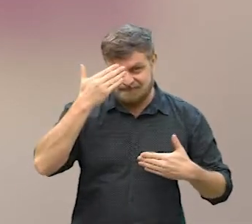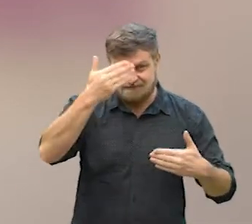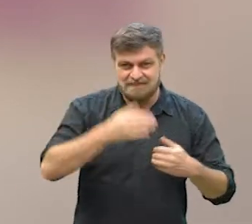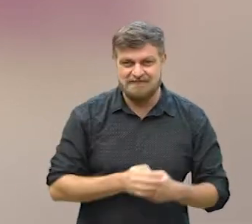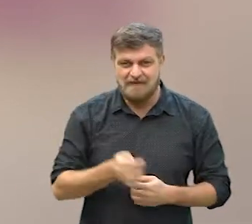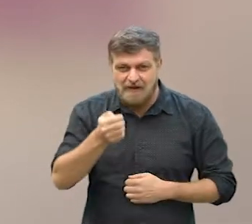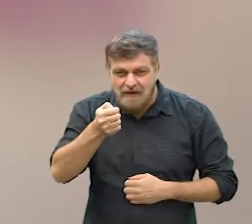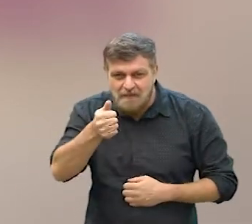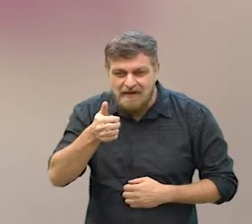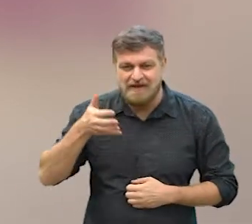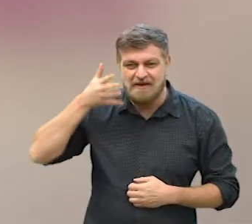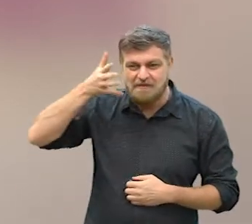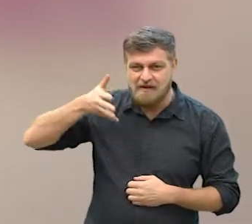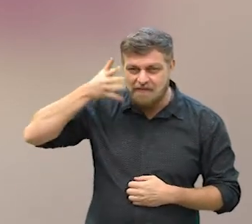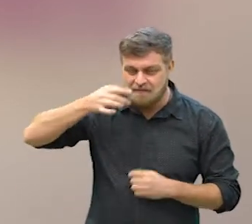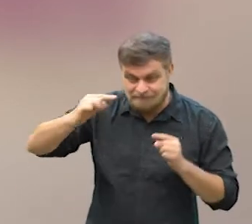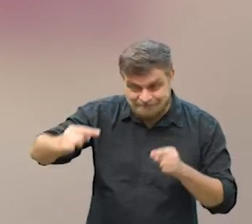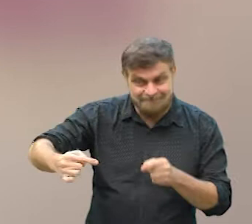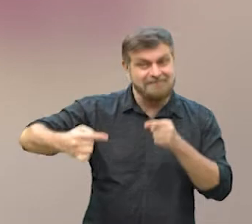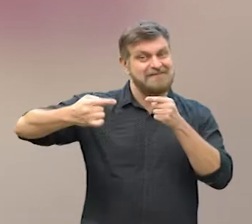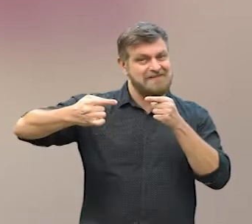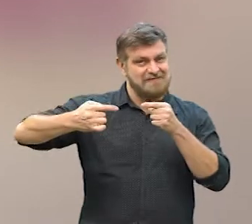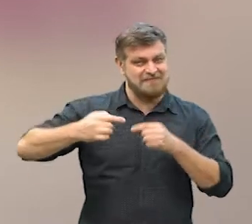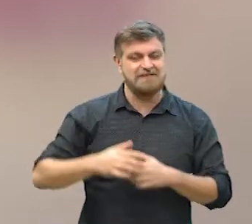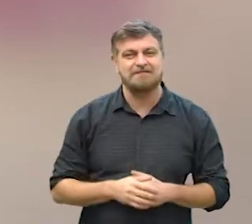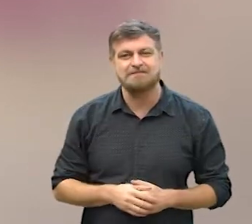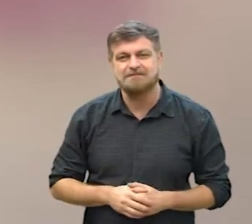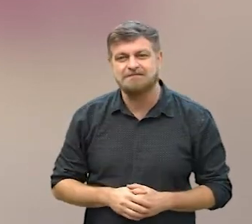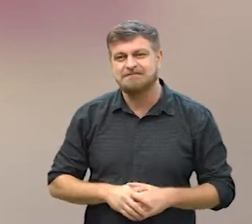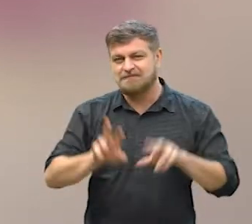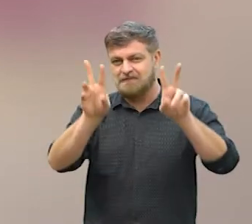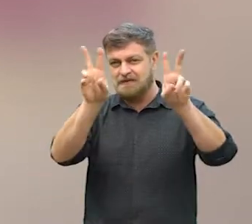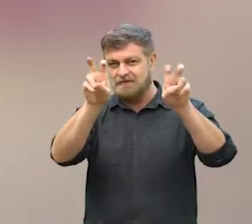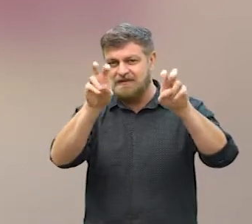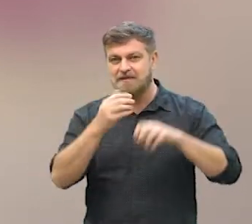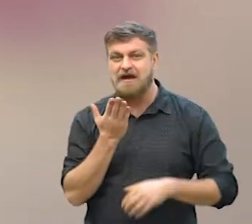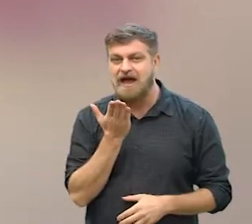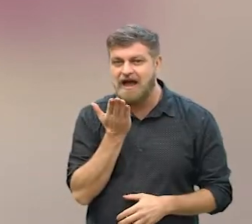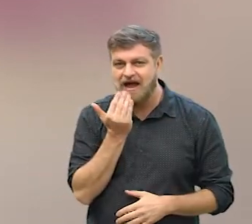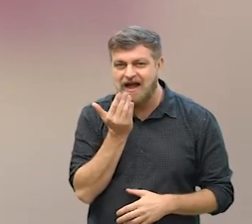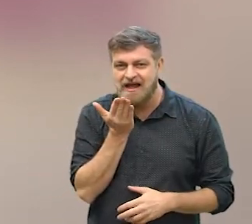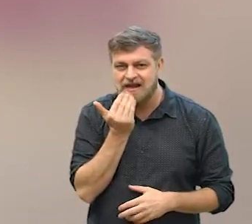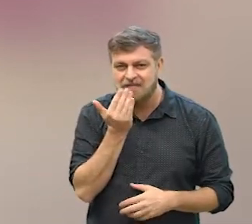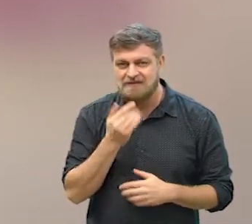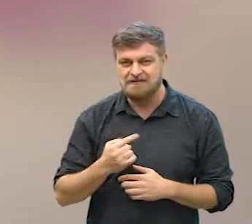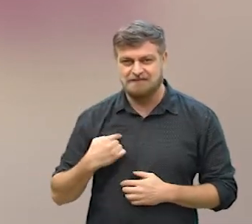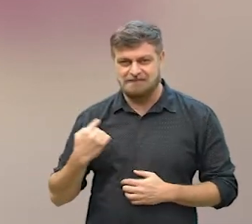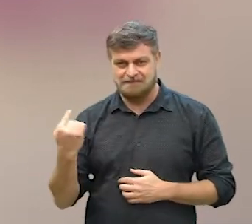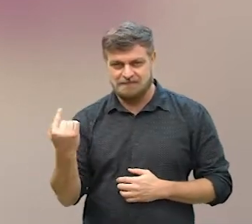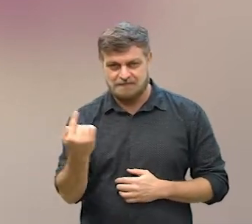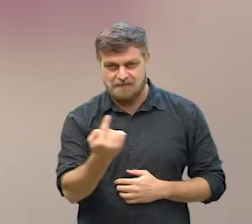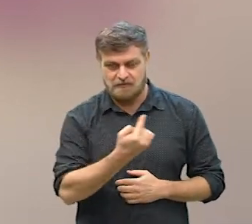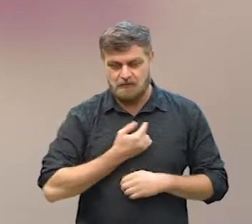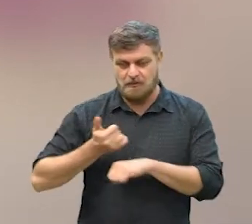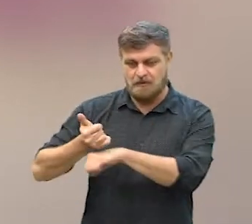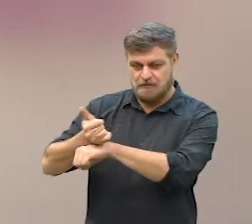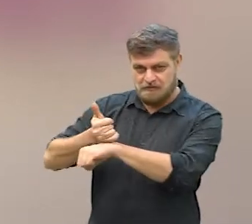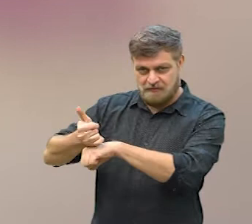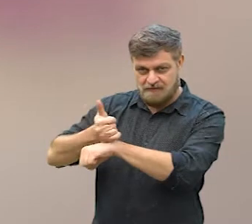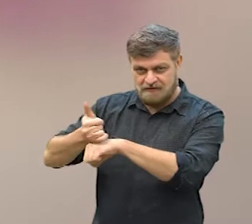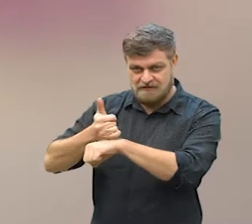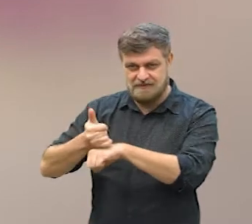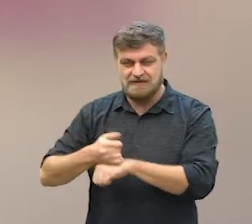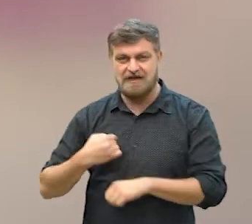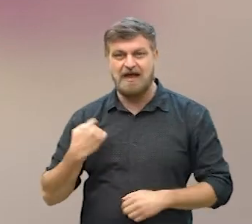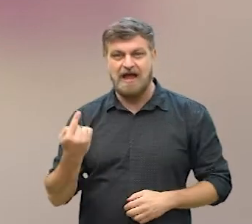pouquinho sobre esse desafio que nós temos, né? Sobre alimentação, tanto nós profissionais, quanto